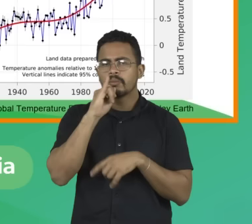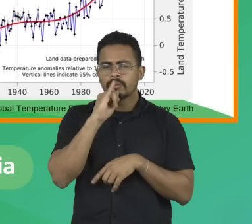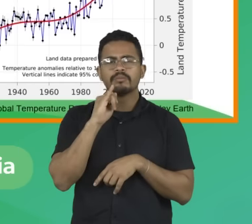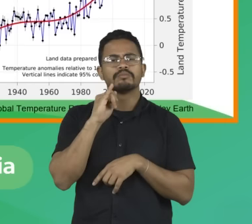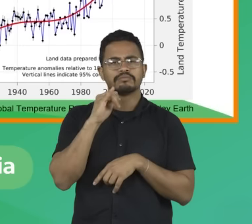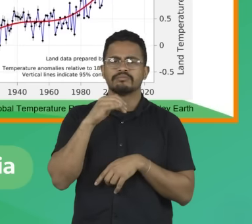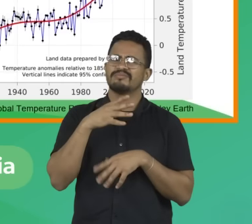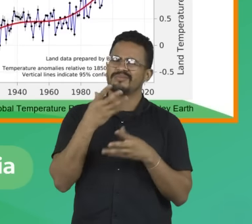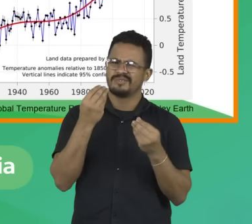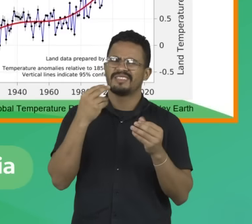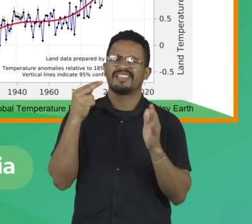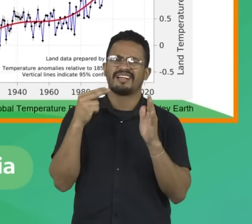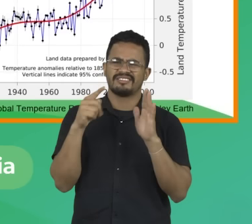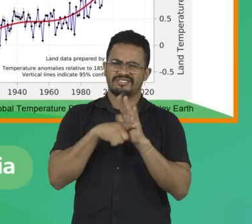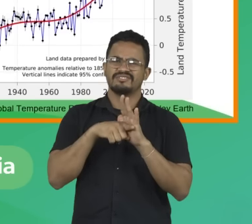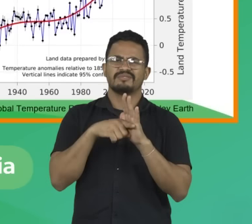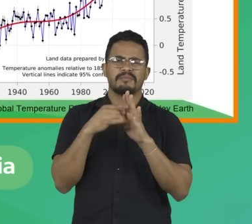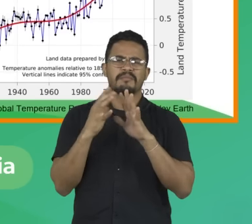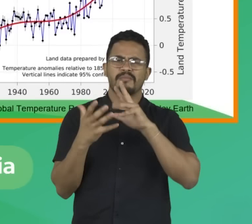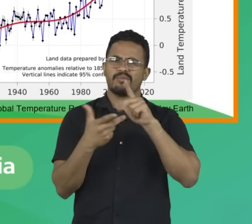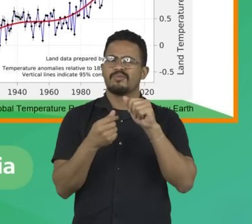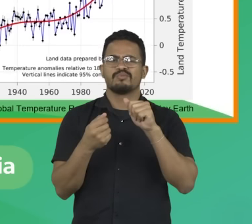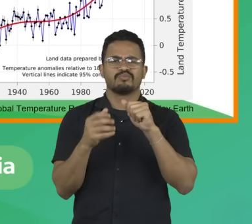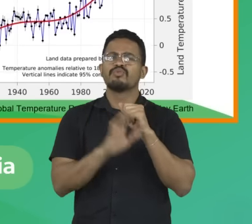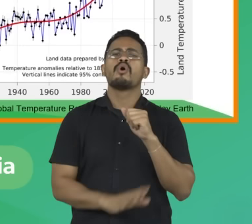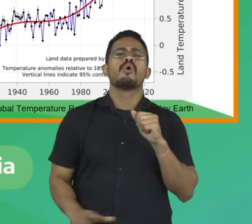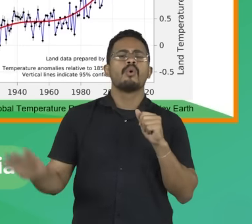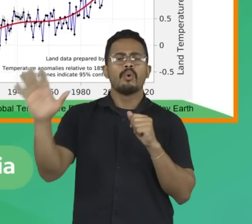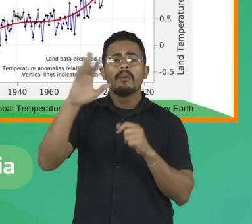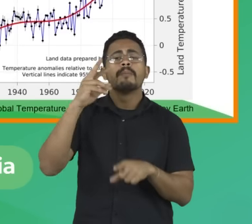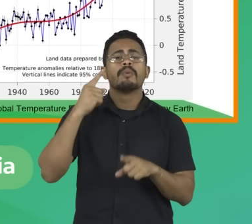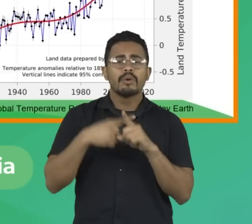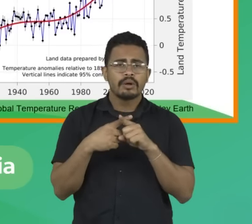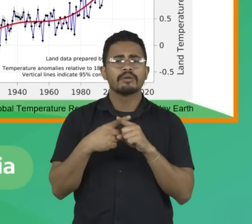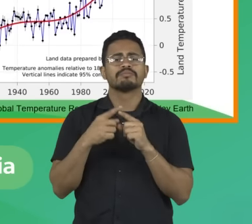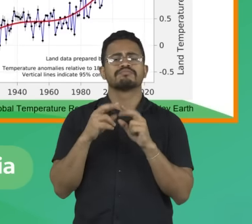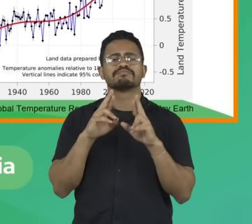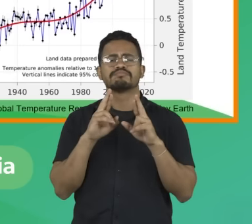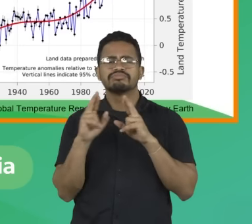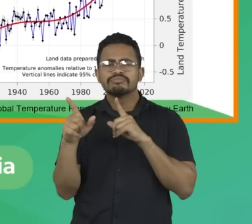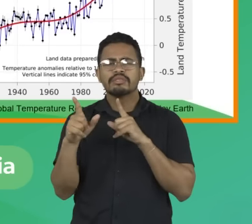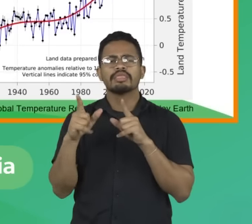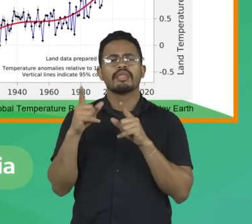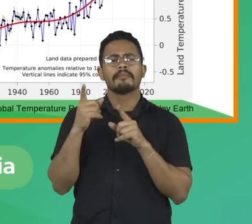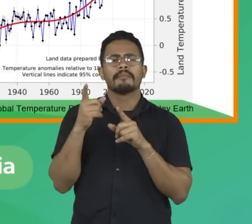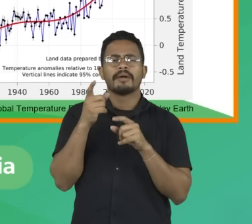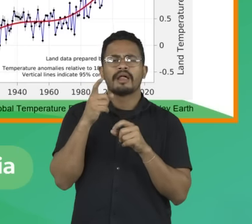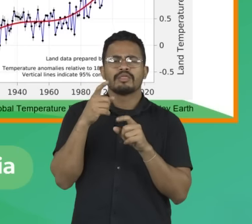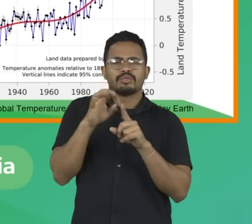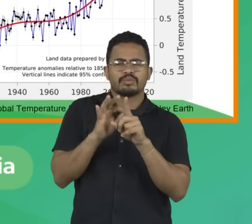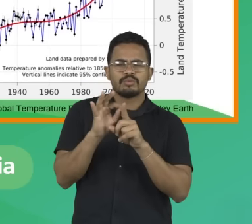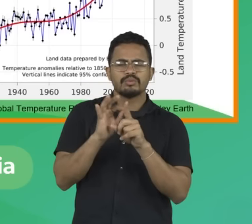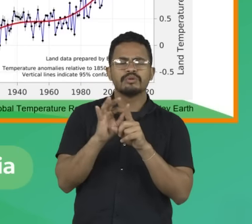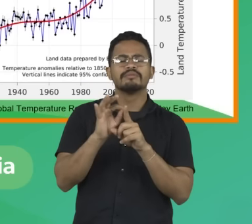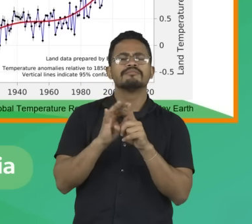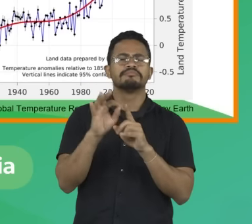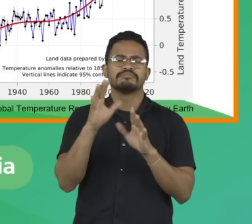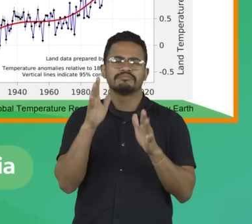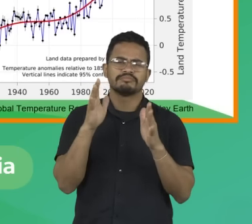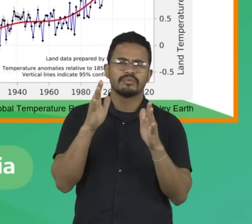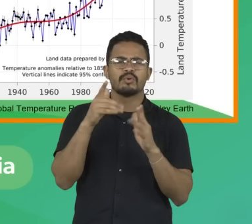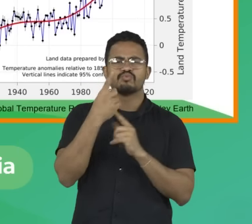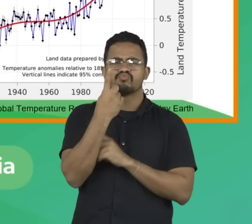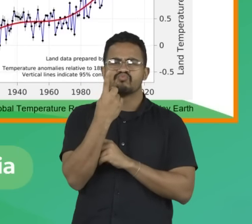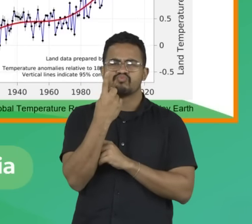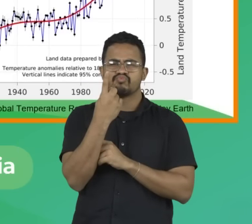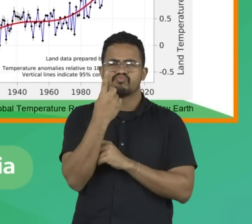muito negativo para o planeta como um todo. Por quê? A diferença de temperatura entre 1850 e 2023 foi de cerca de 1,5